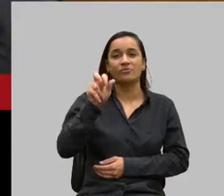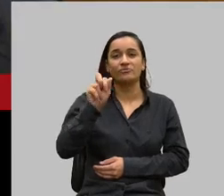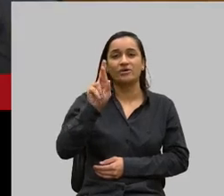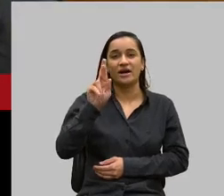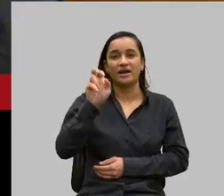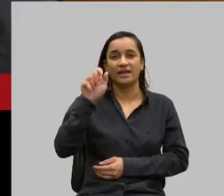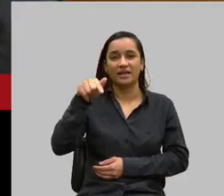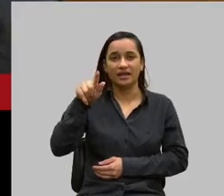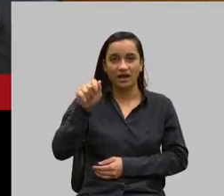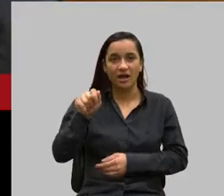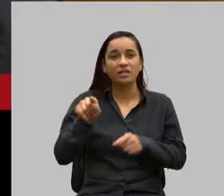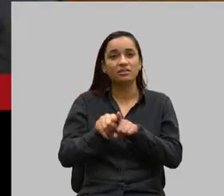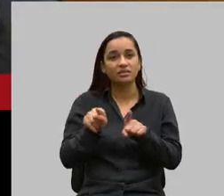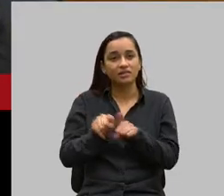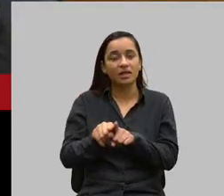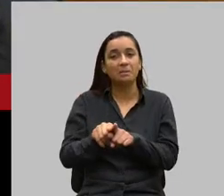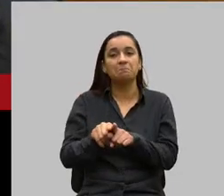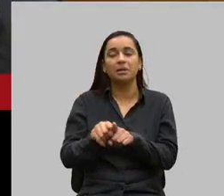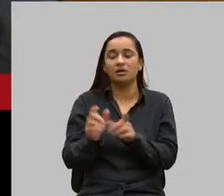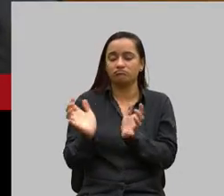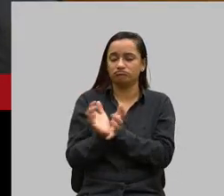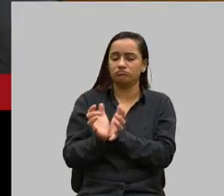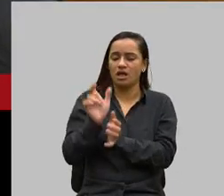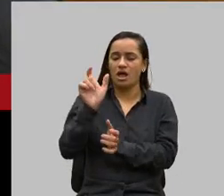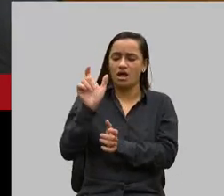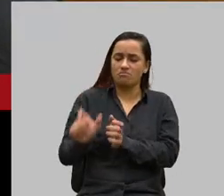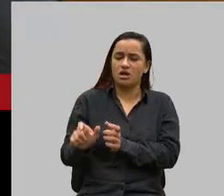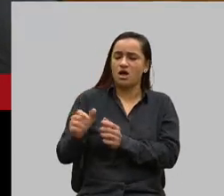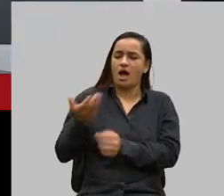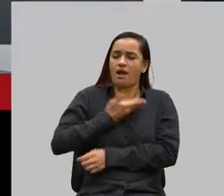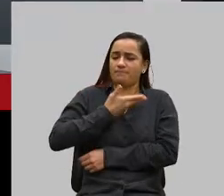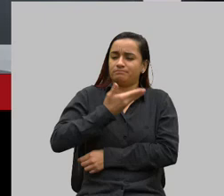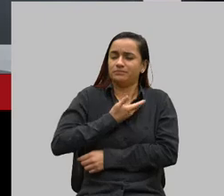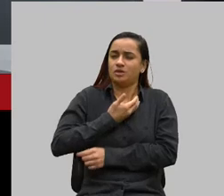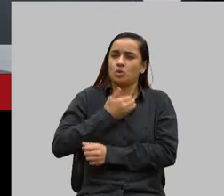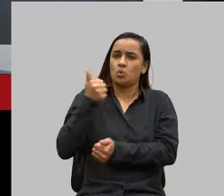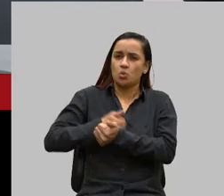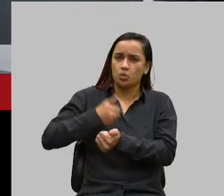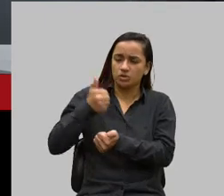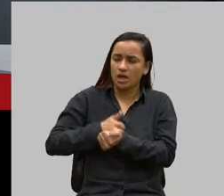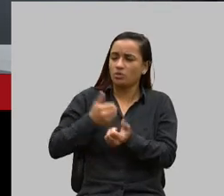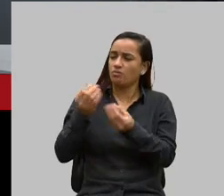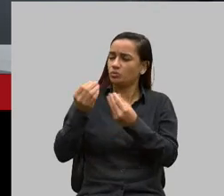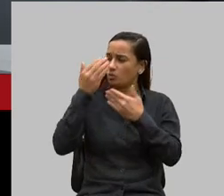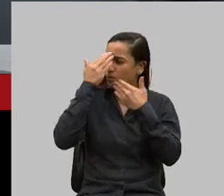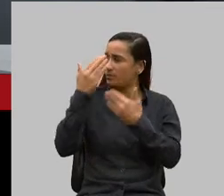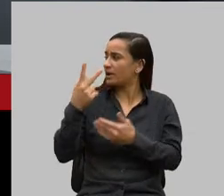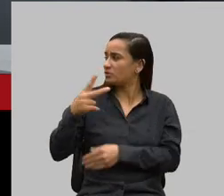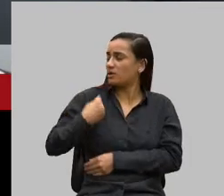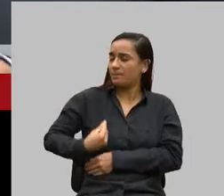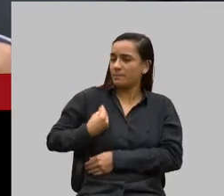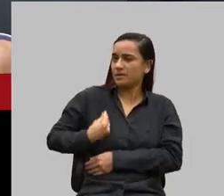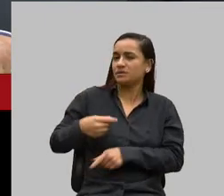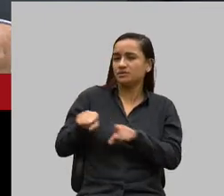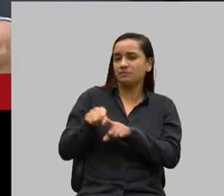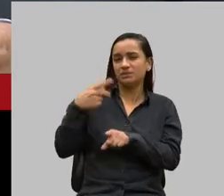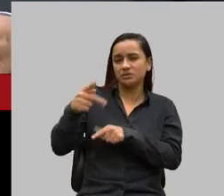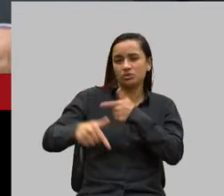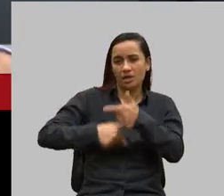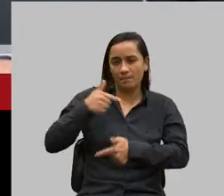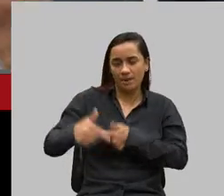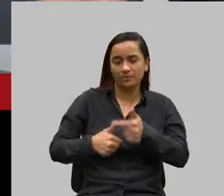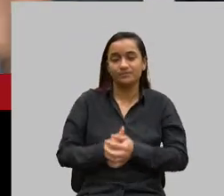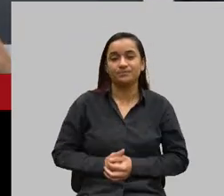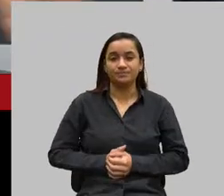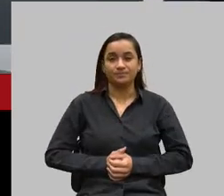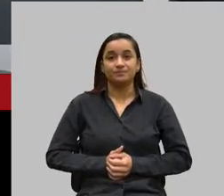Minas energia um grande lutador um grande amigo né Muito obrigado pela presença e pelo seu trabalho também